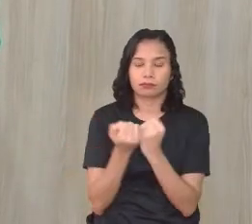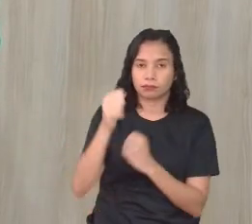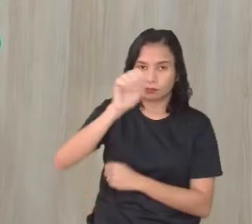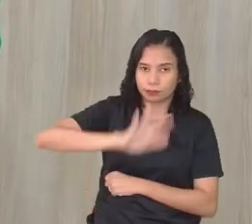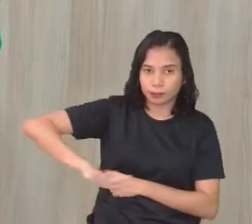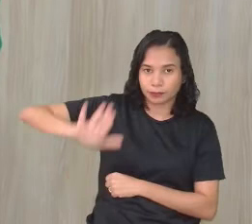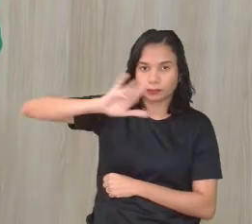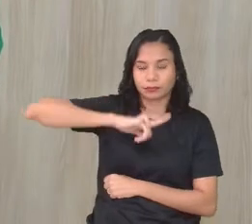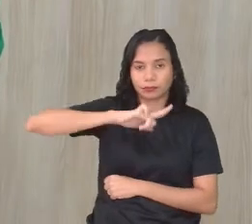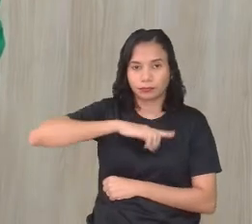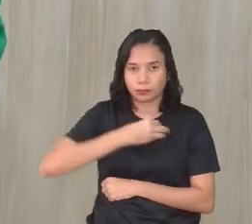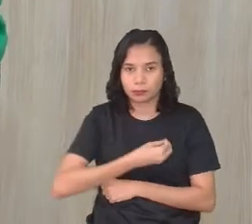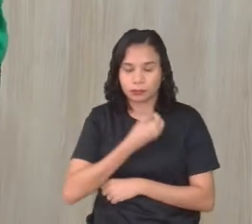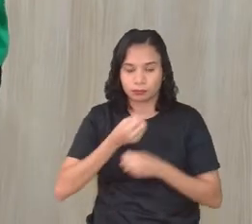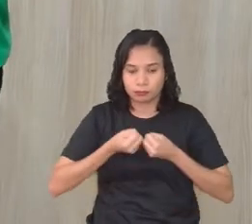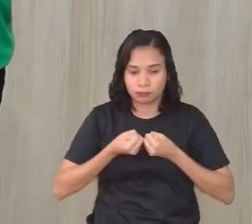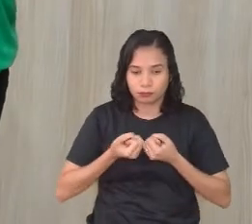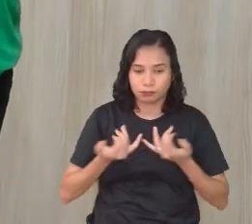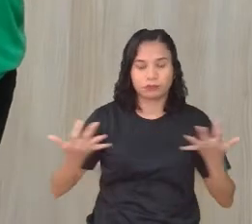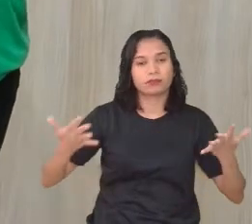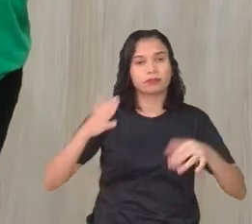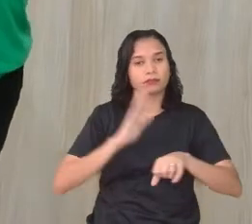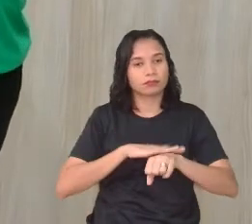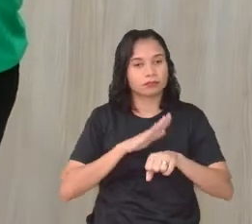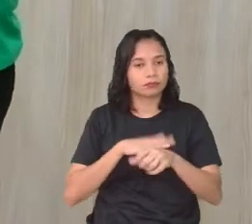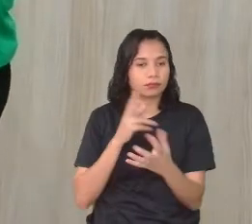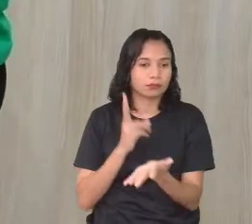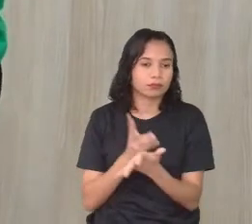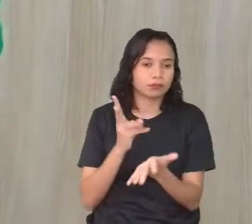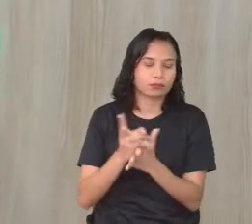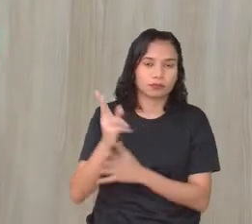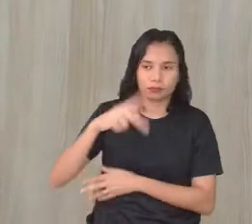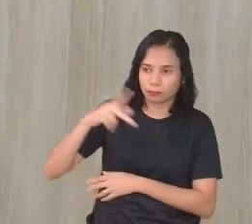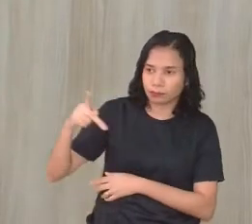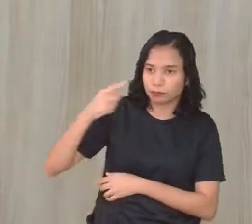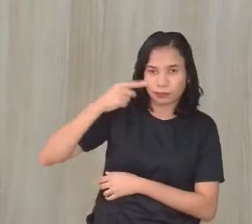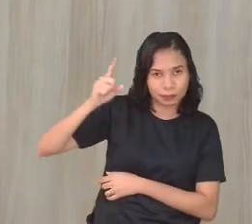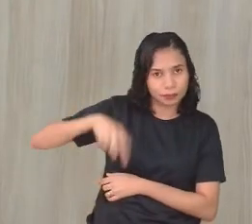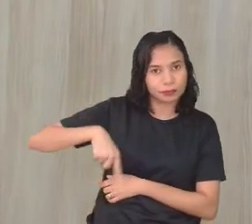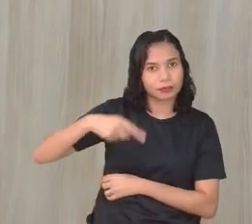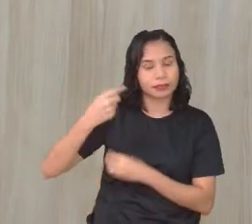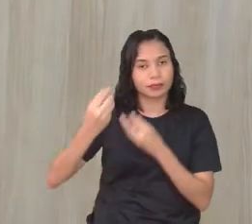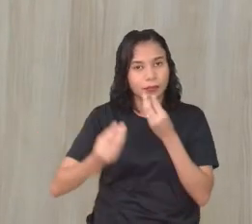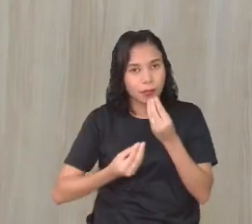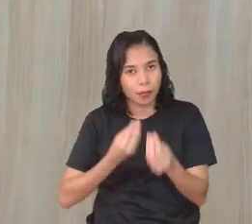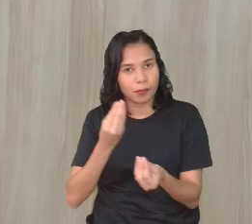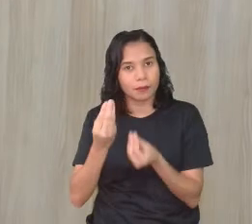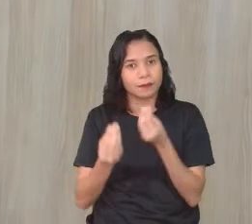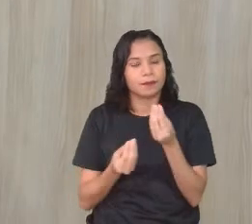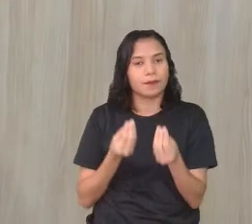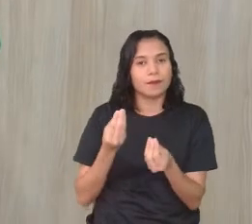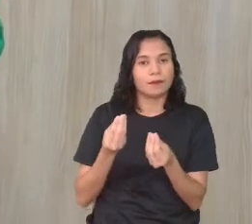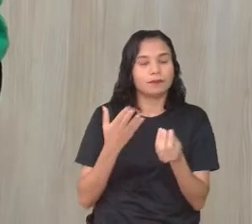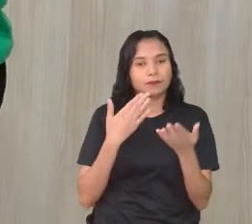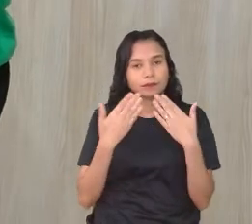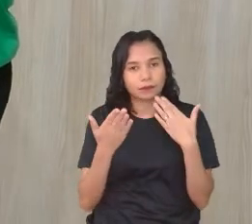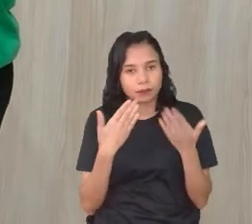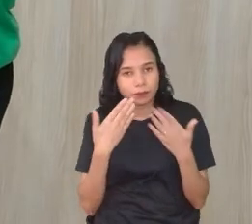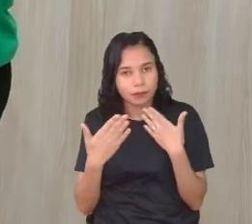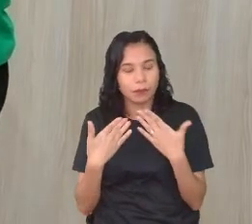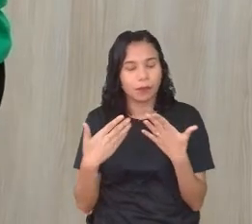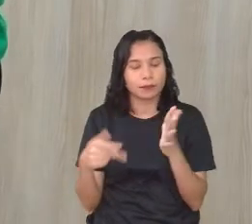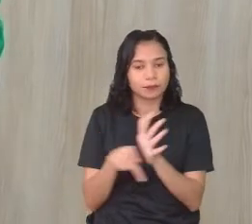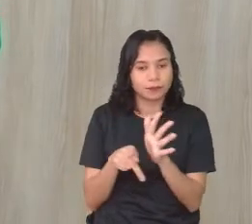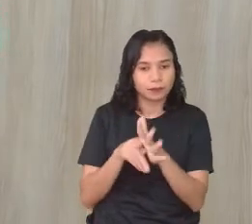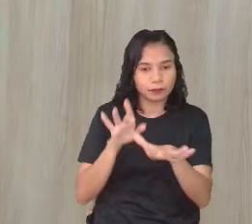aí, não é? Aflorando o tempo todo, não é, professora Vivi? Sim. Nas discussões, nas